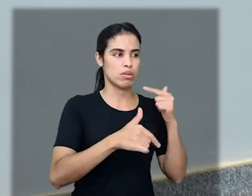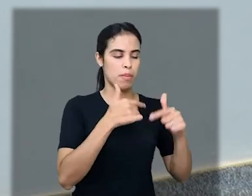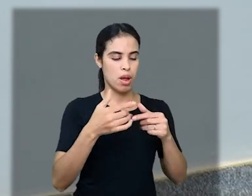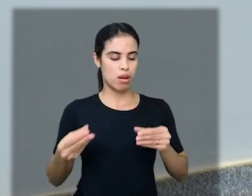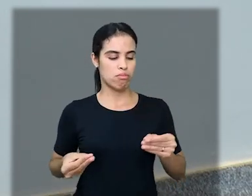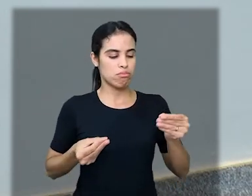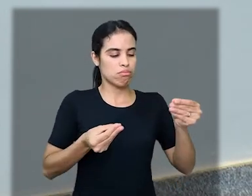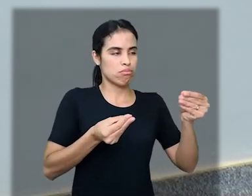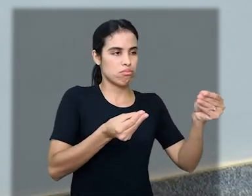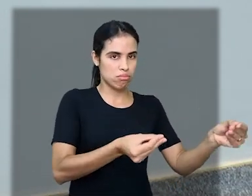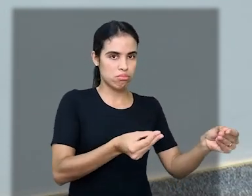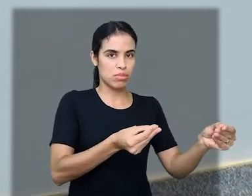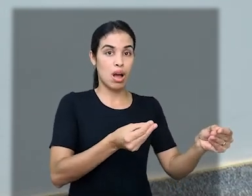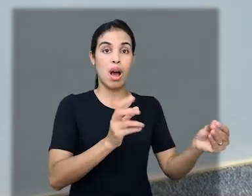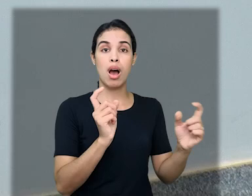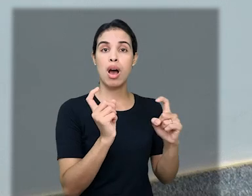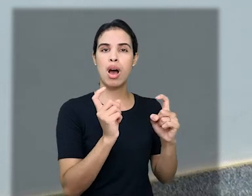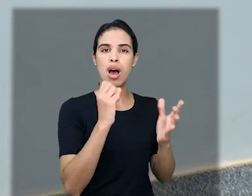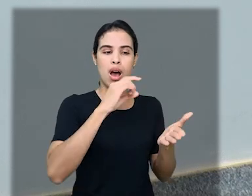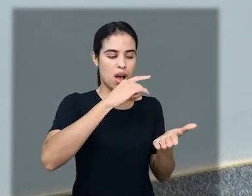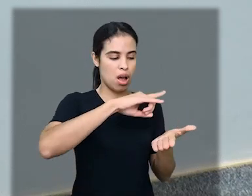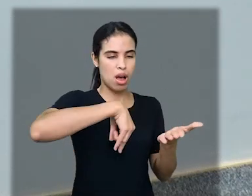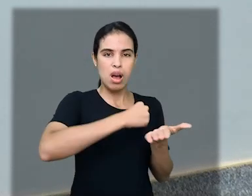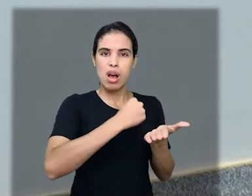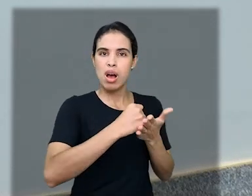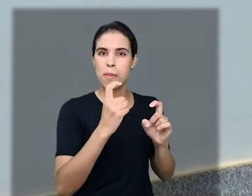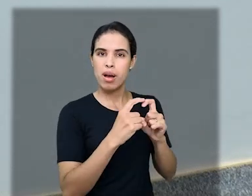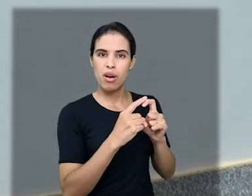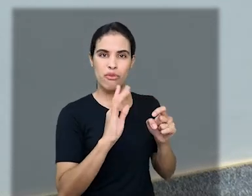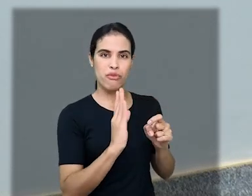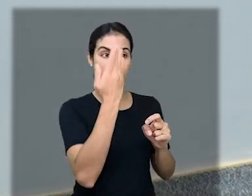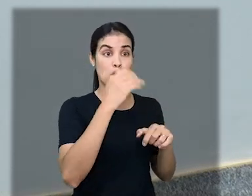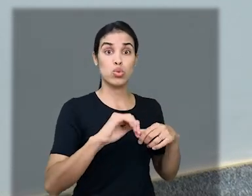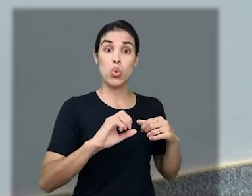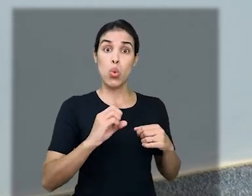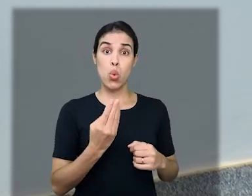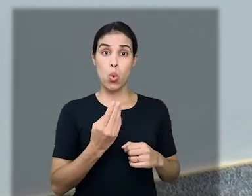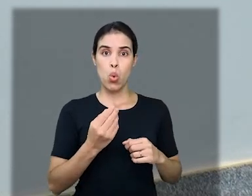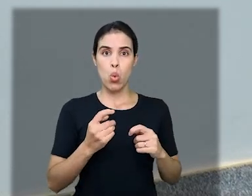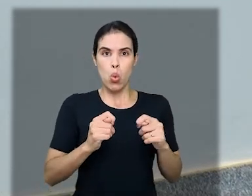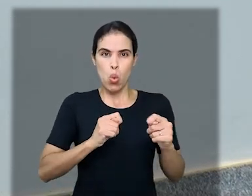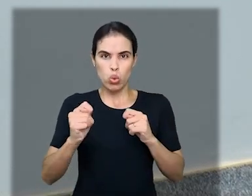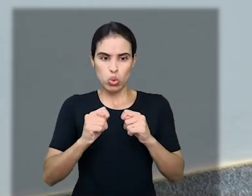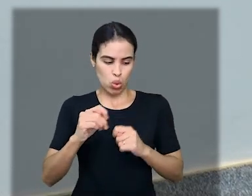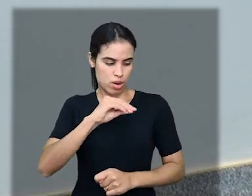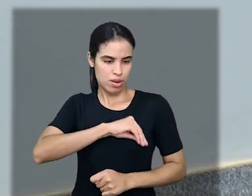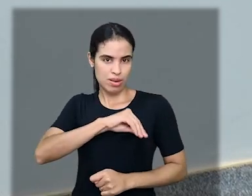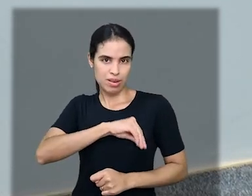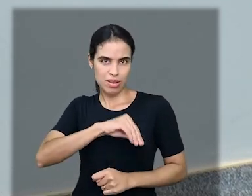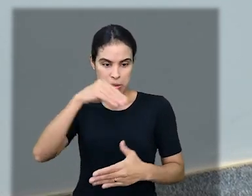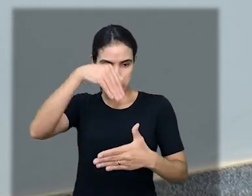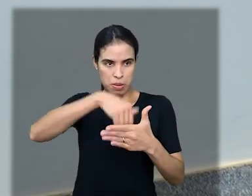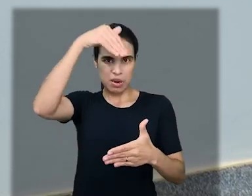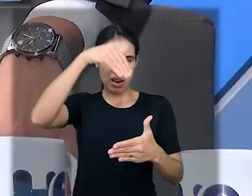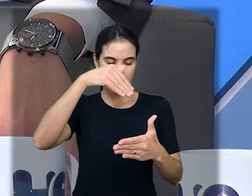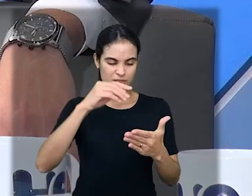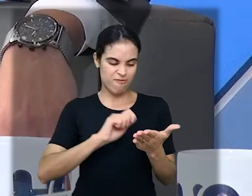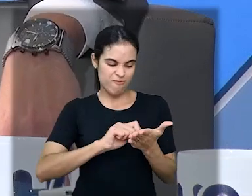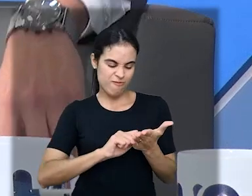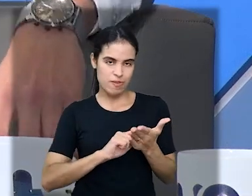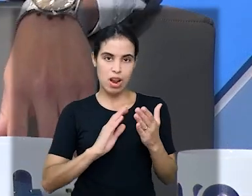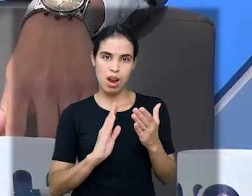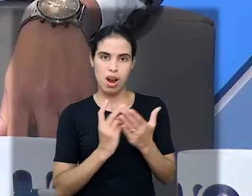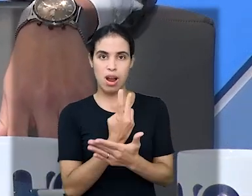apresentando um atestado falso, às vezes pode também fraudar o controle de ponto. Isso gera justa causa da demissão?